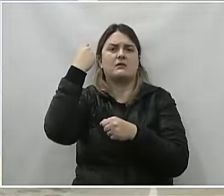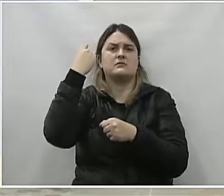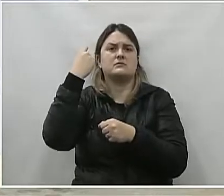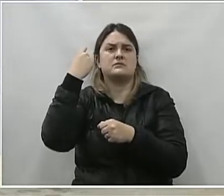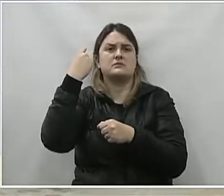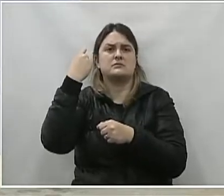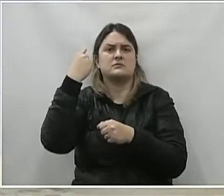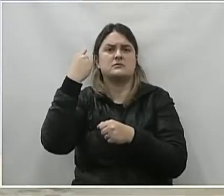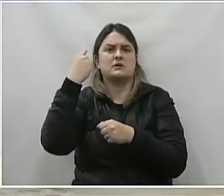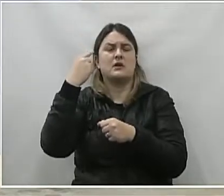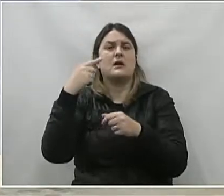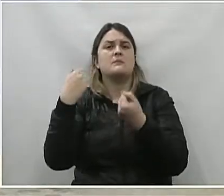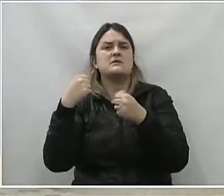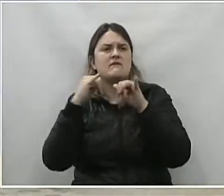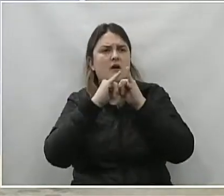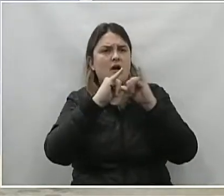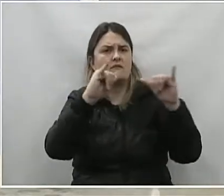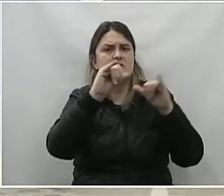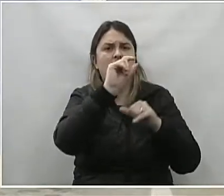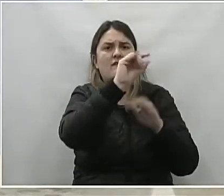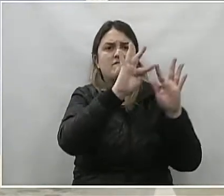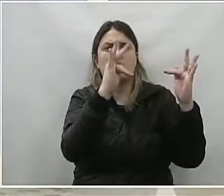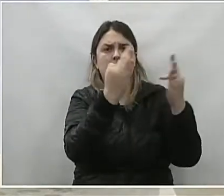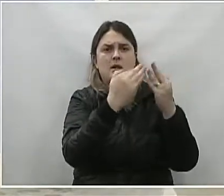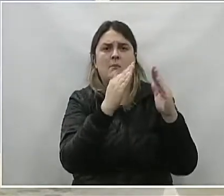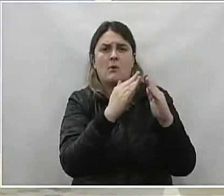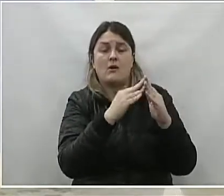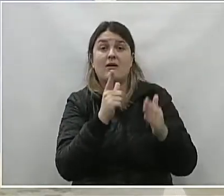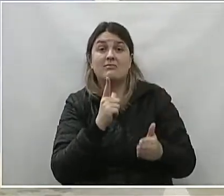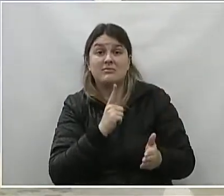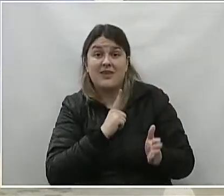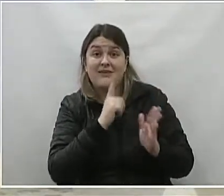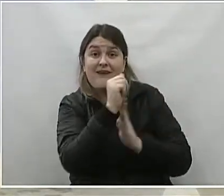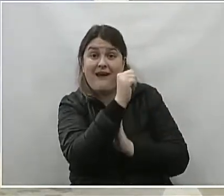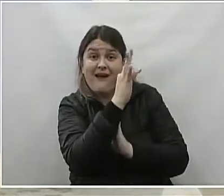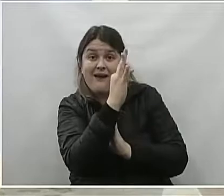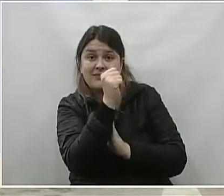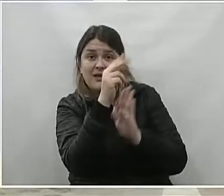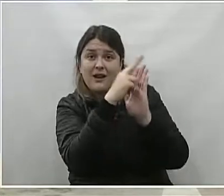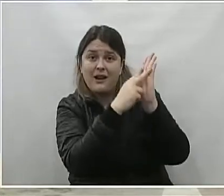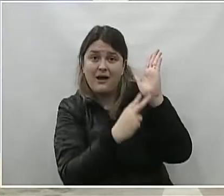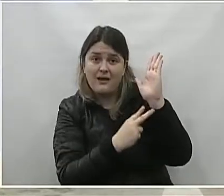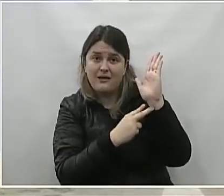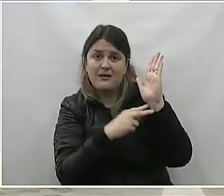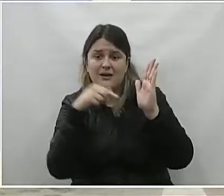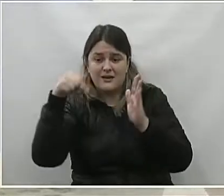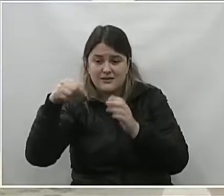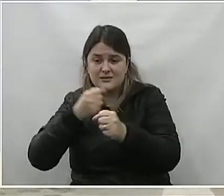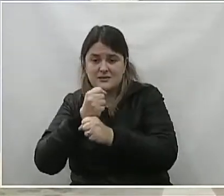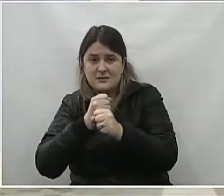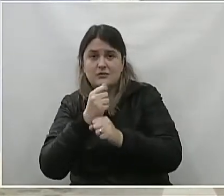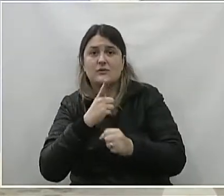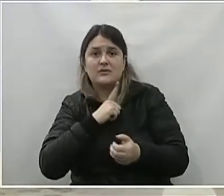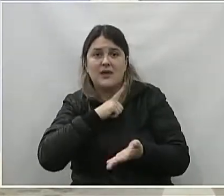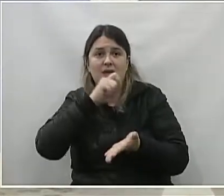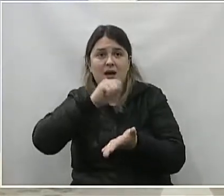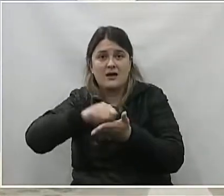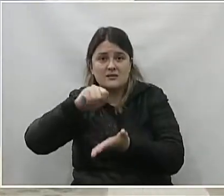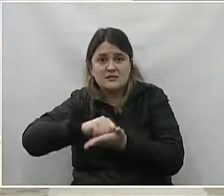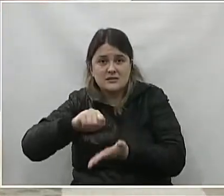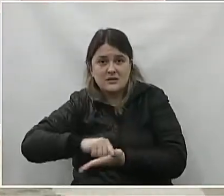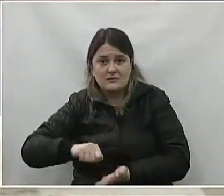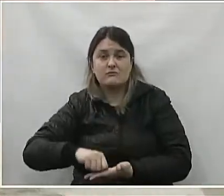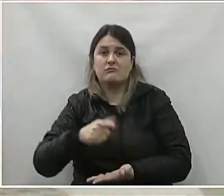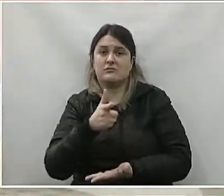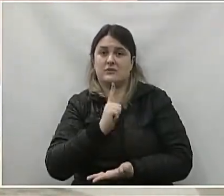colocaram a par vocês, famílias que ali moram? Gente, está em uma ata. É só pegar a ata deste ano e tem assinatura. Então,